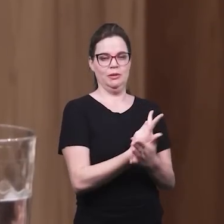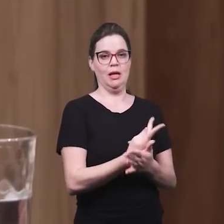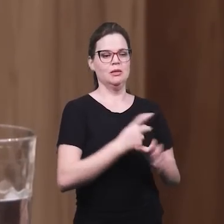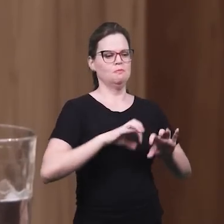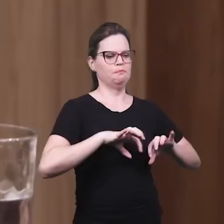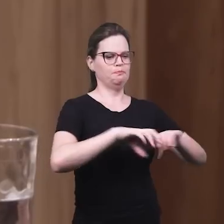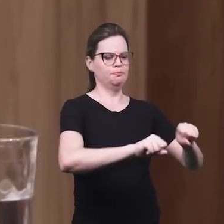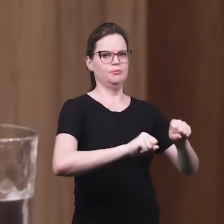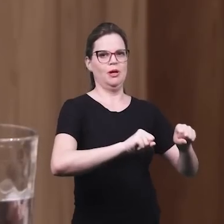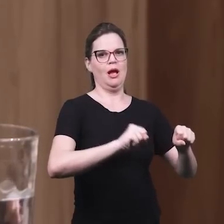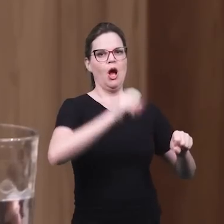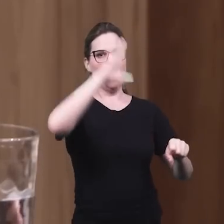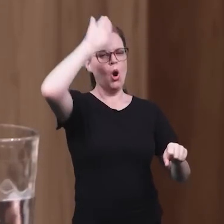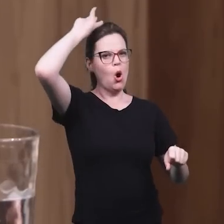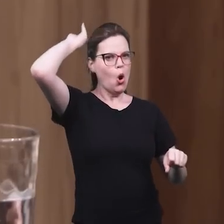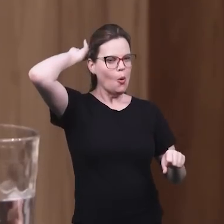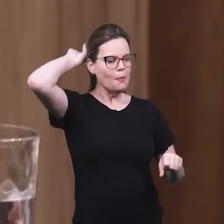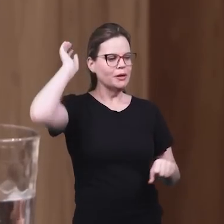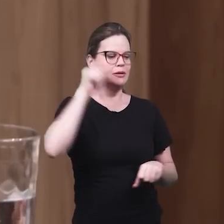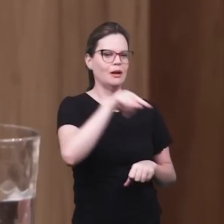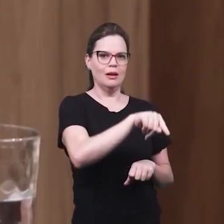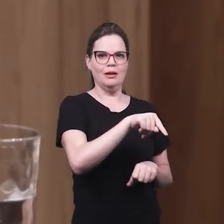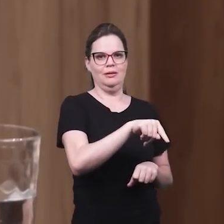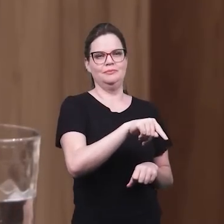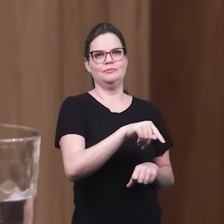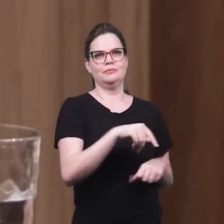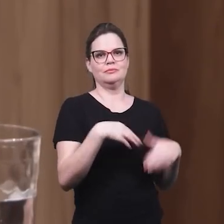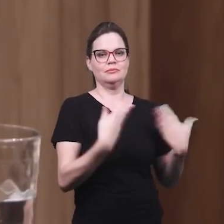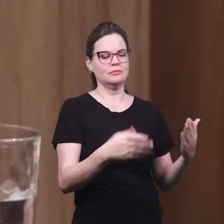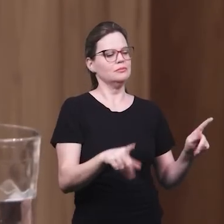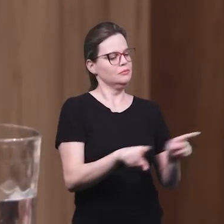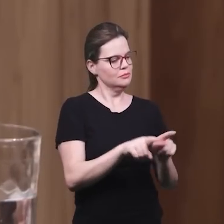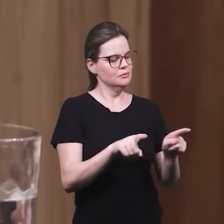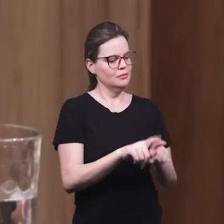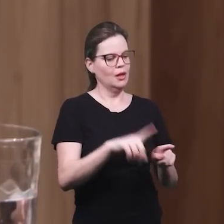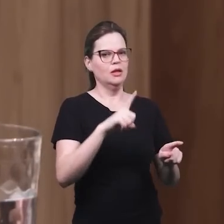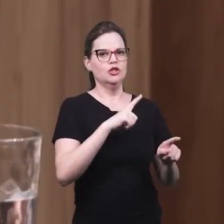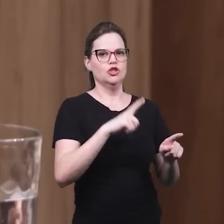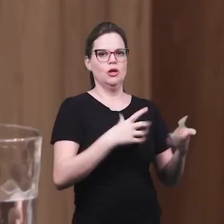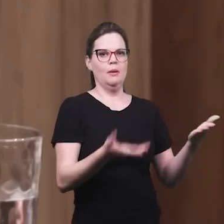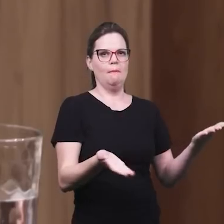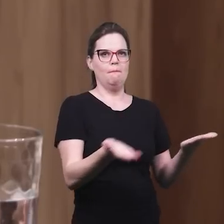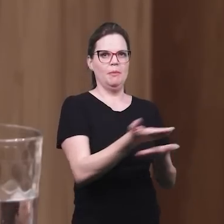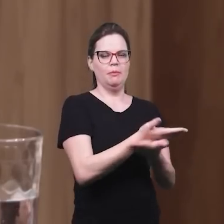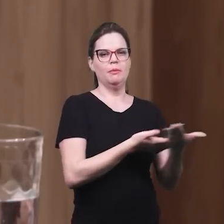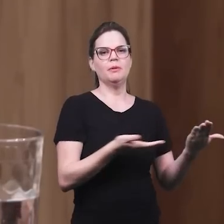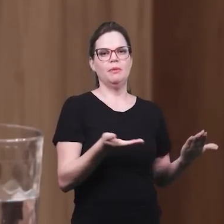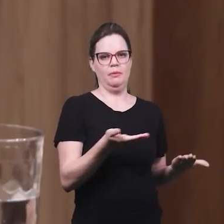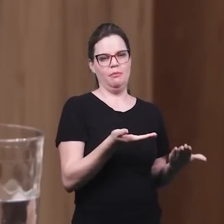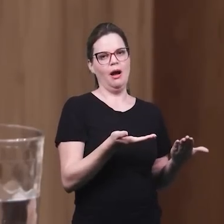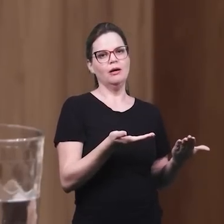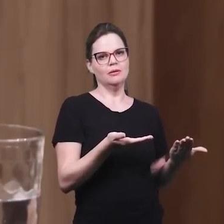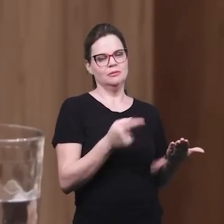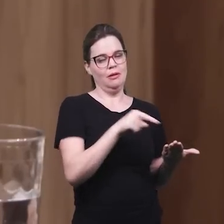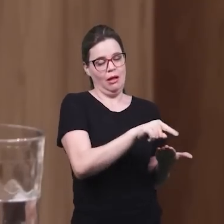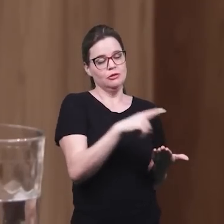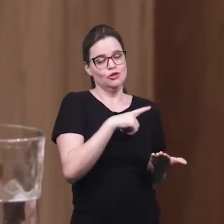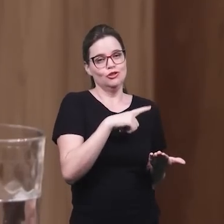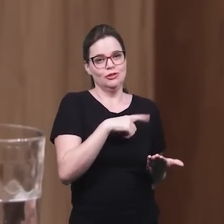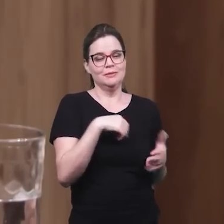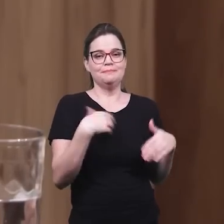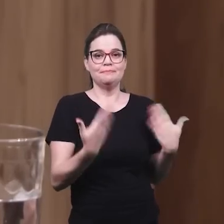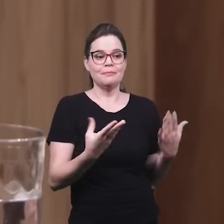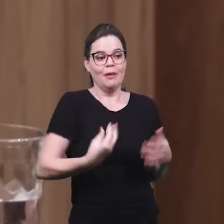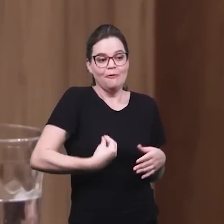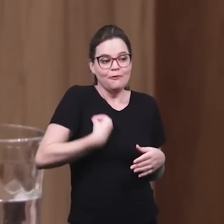comunidades gentias se estabelecessem interagindo com a população local. Essa convivência